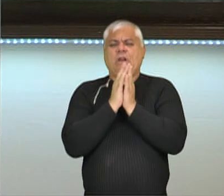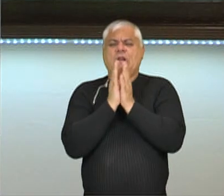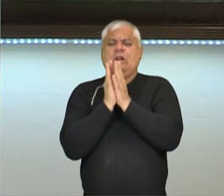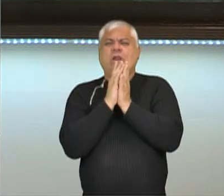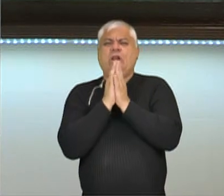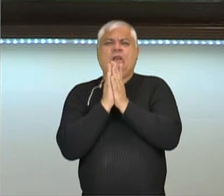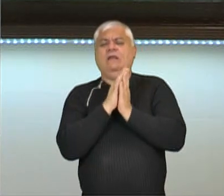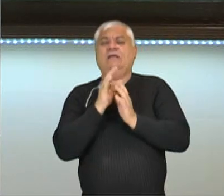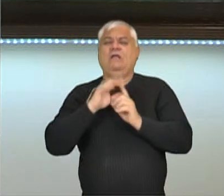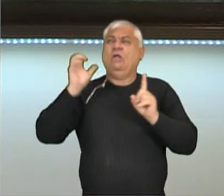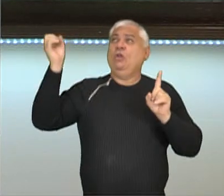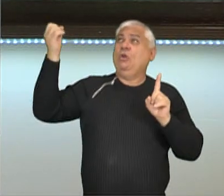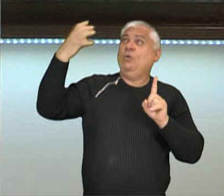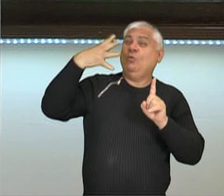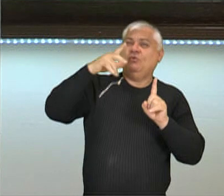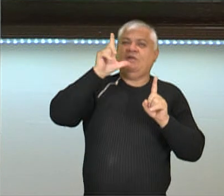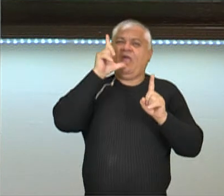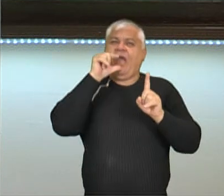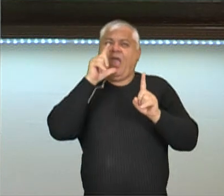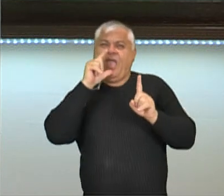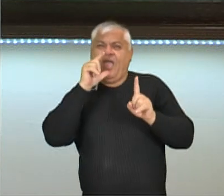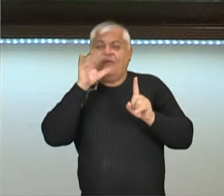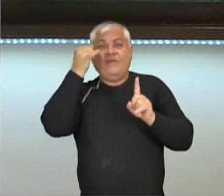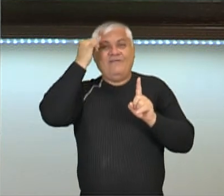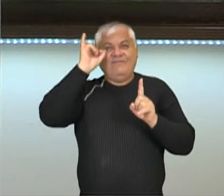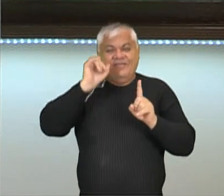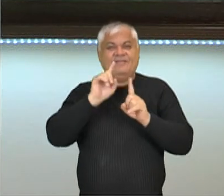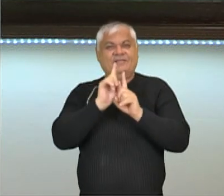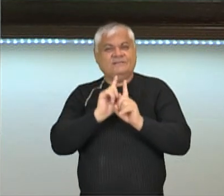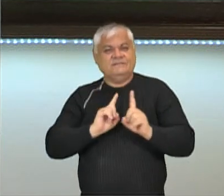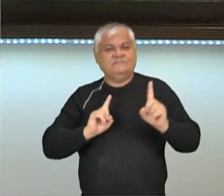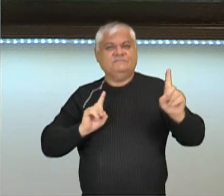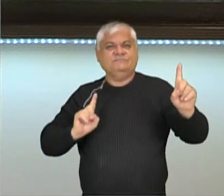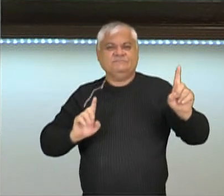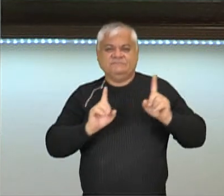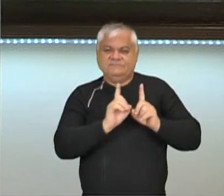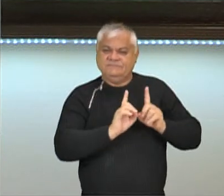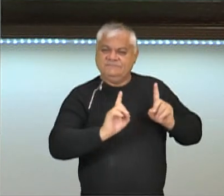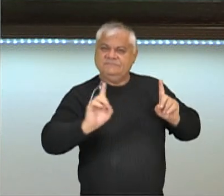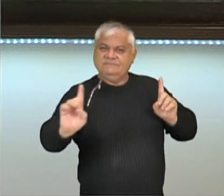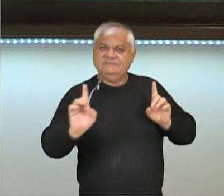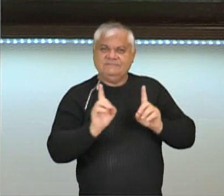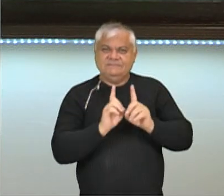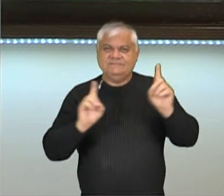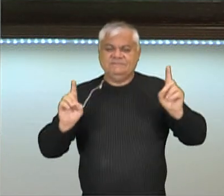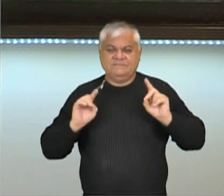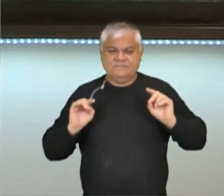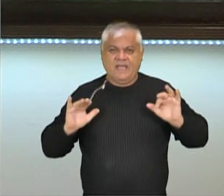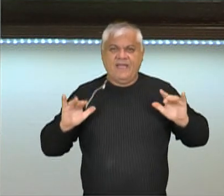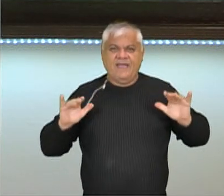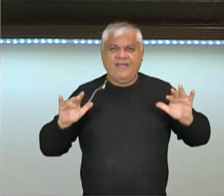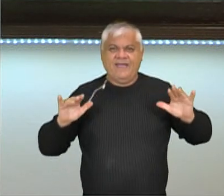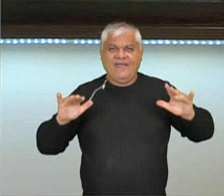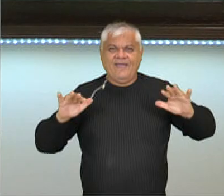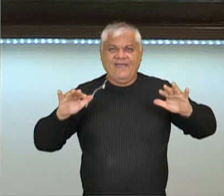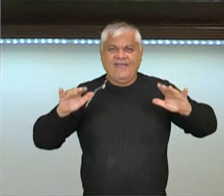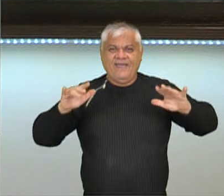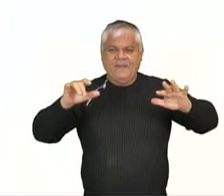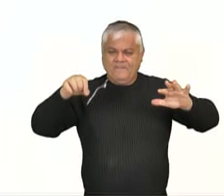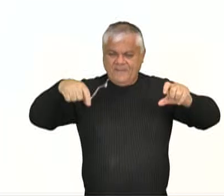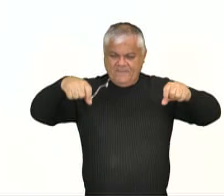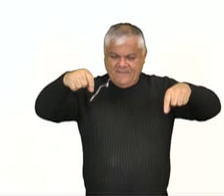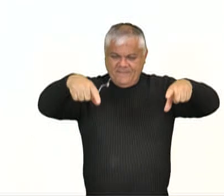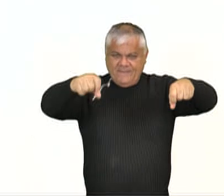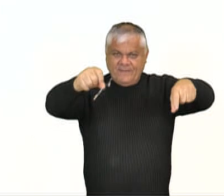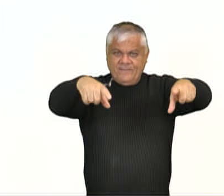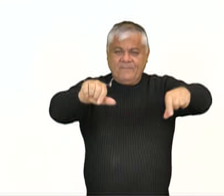Competição de luz, competição de água, exatamente. Então, essa semente sendo dispersada para longe da